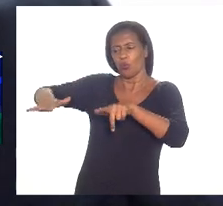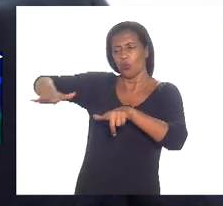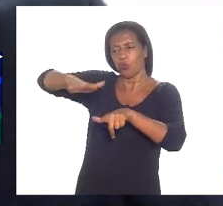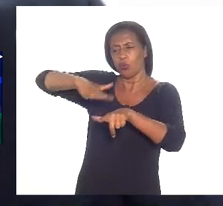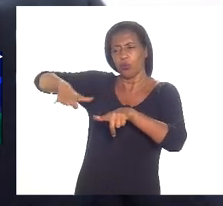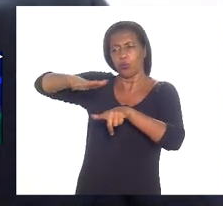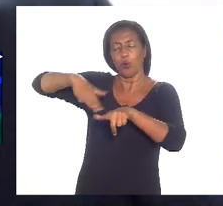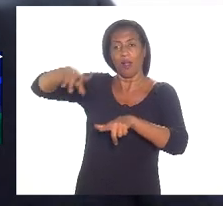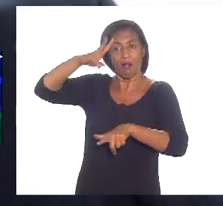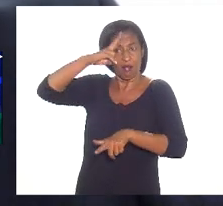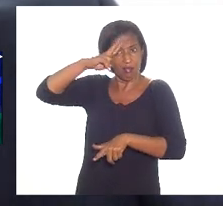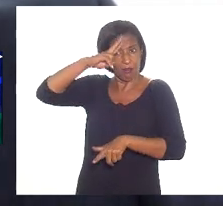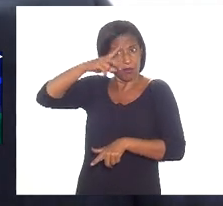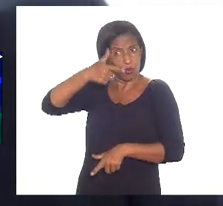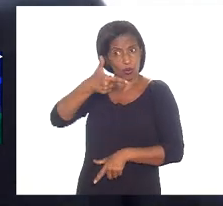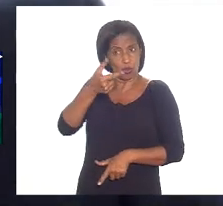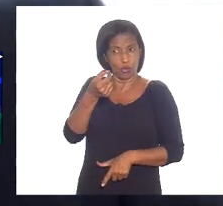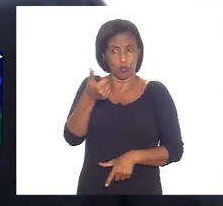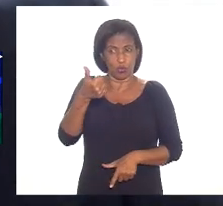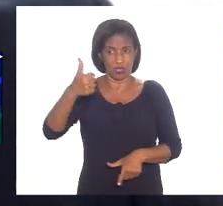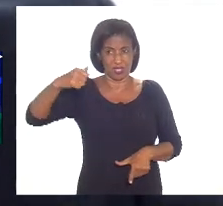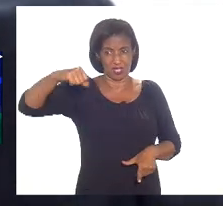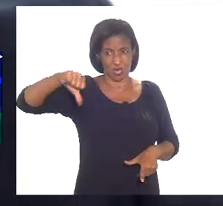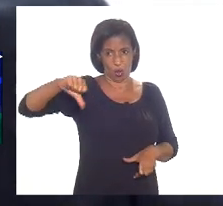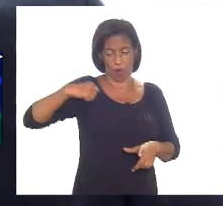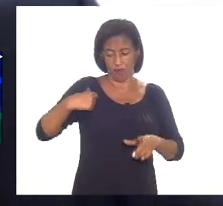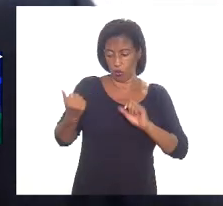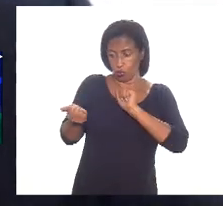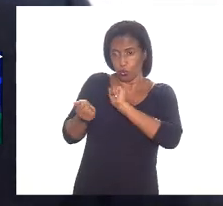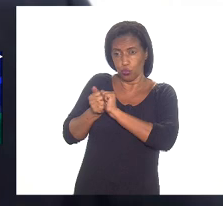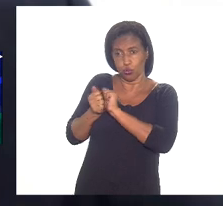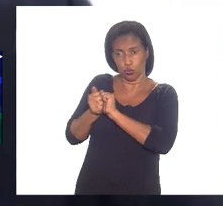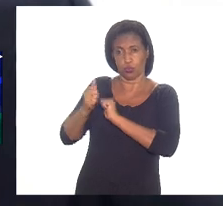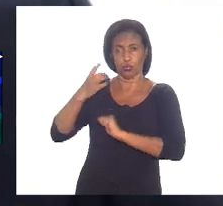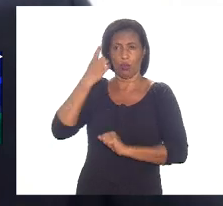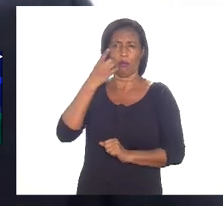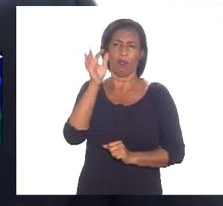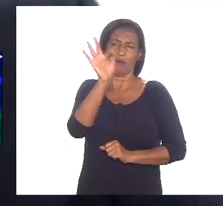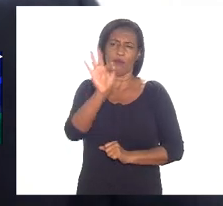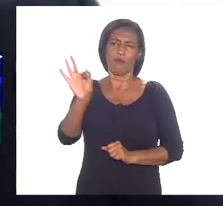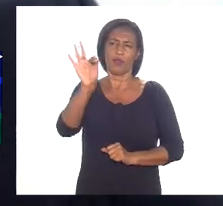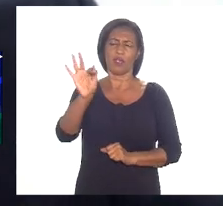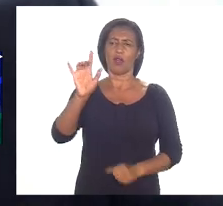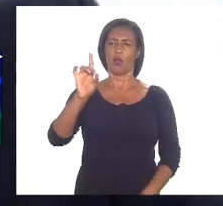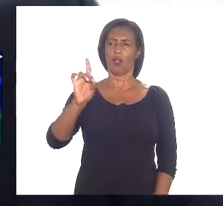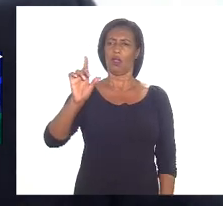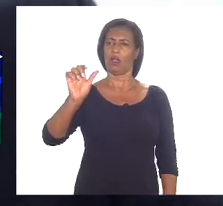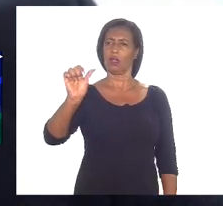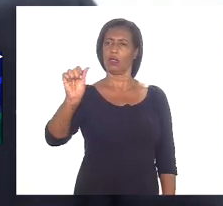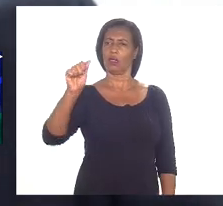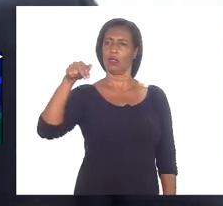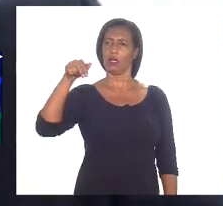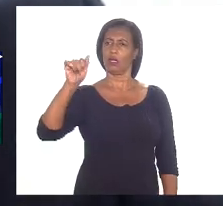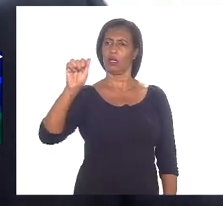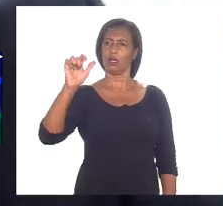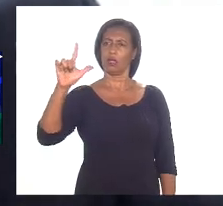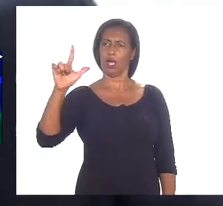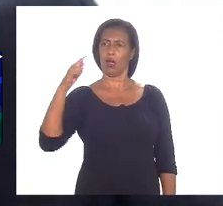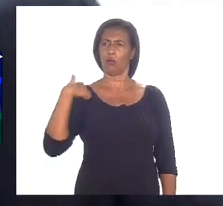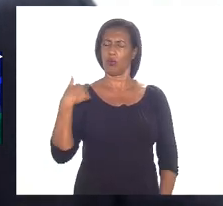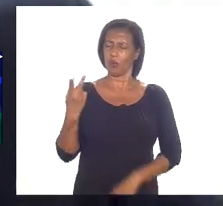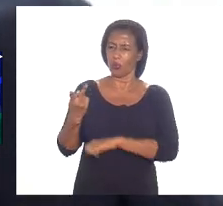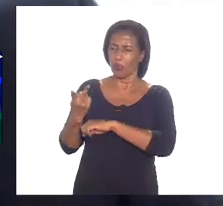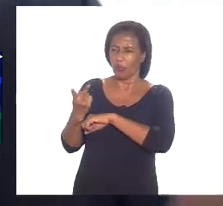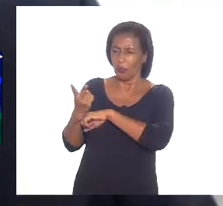2019 eu tive no Canecão acompanhado do deputado federal Daniel Silveira e fizemos uma vistoria